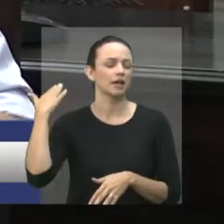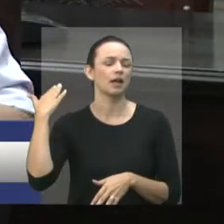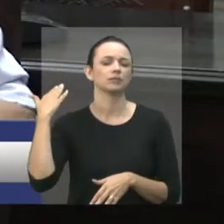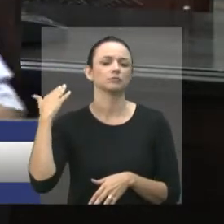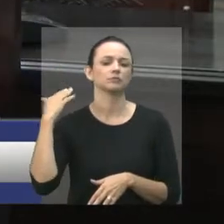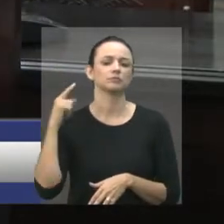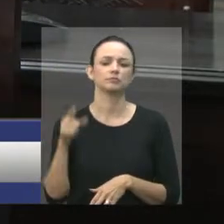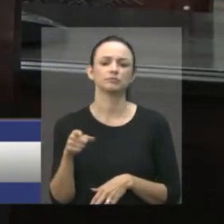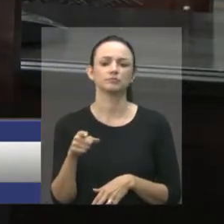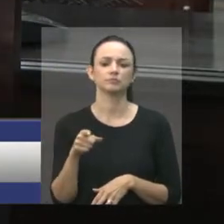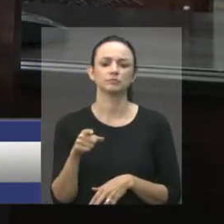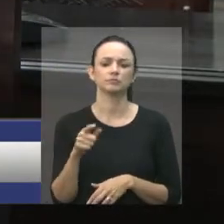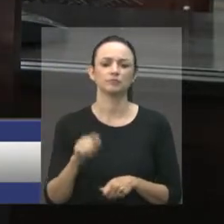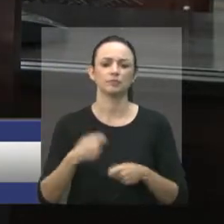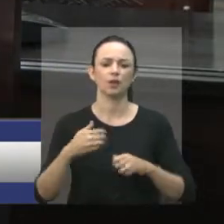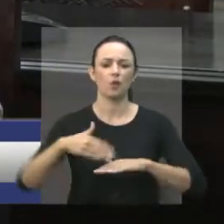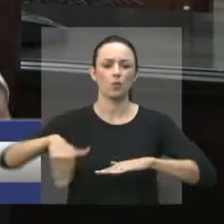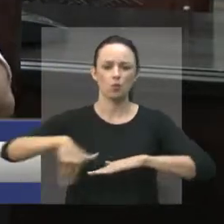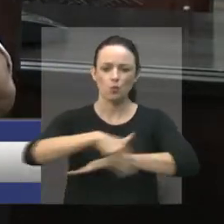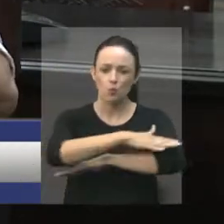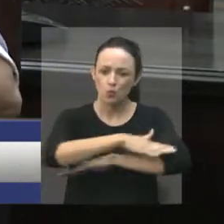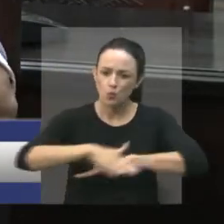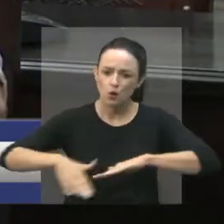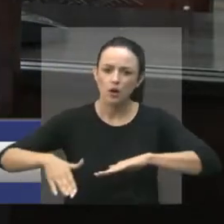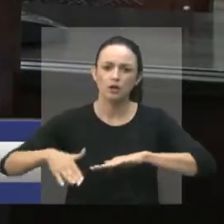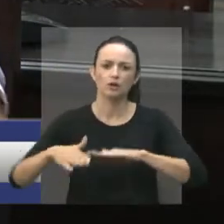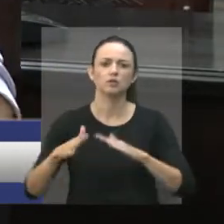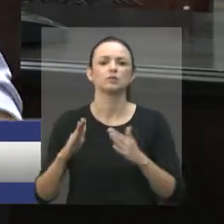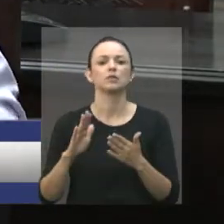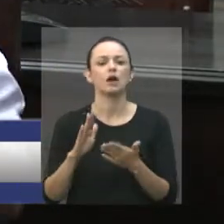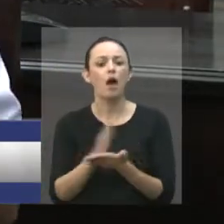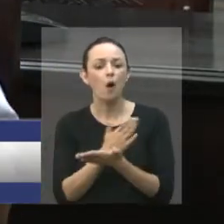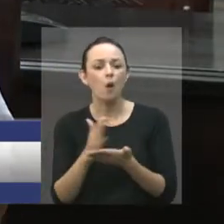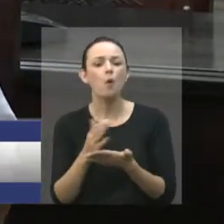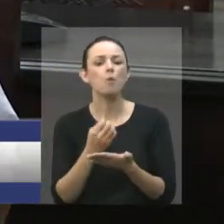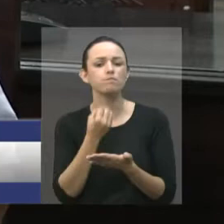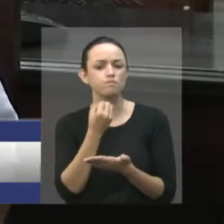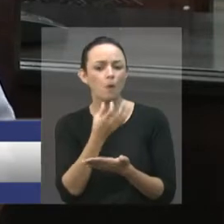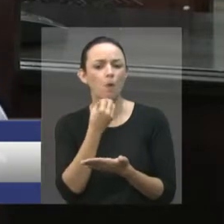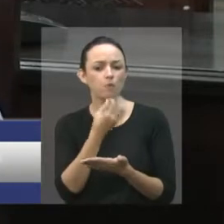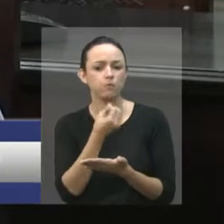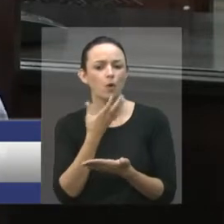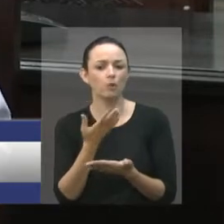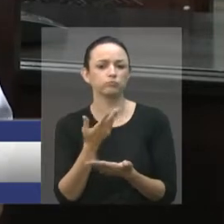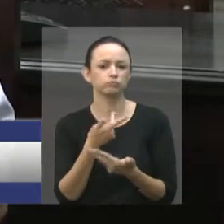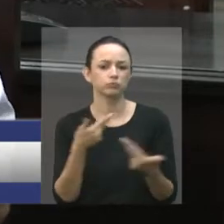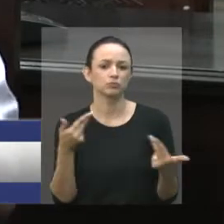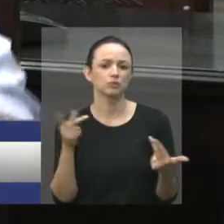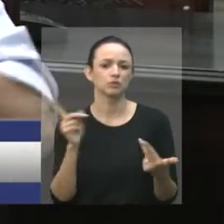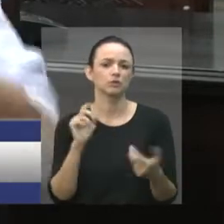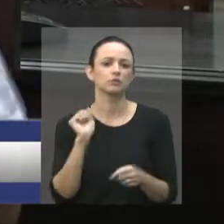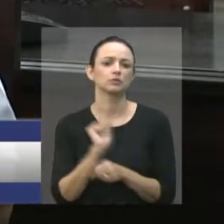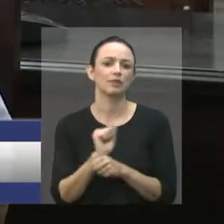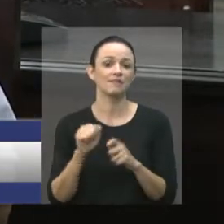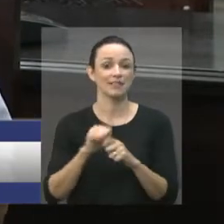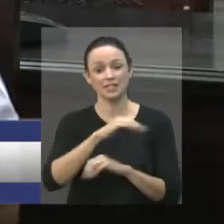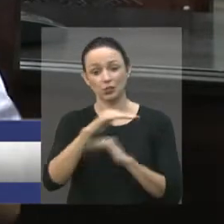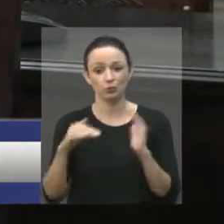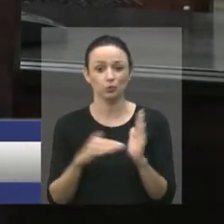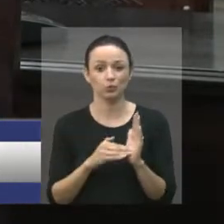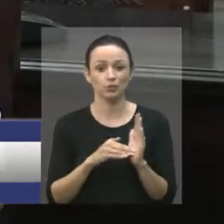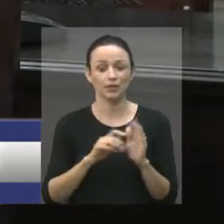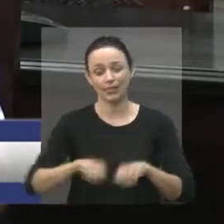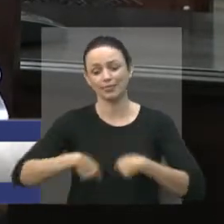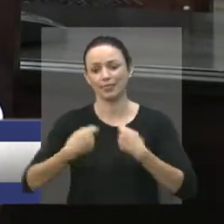ele entregou com asfalto, entregou com algumas benfeitorias. É óbvio, ele não ia esperar para fazer tudo para